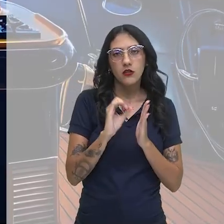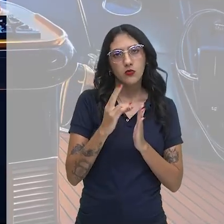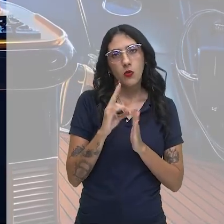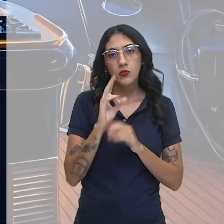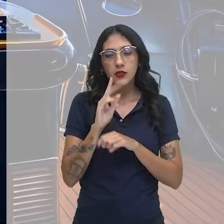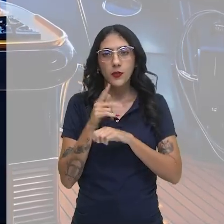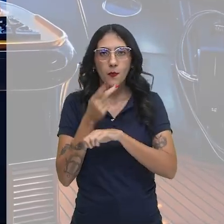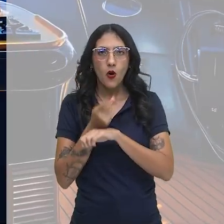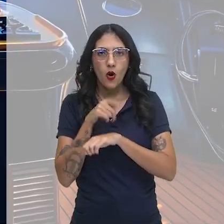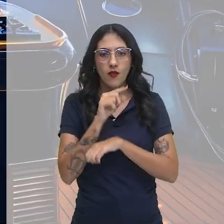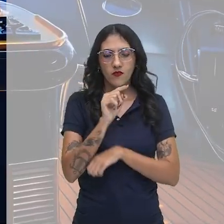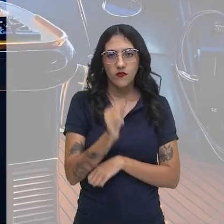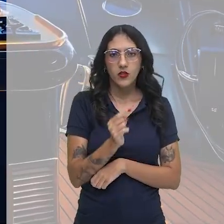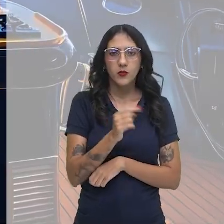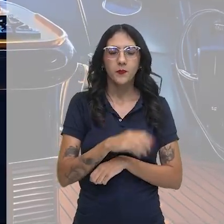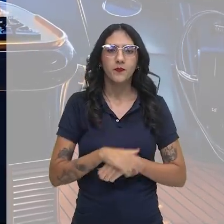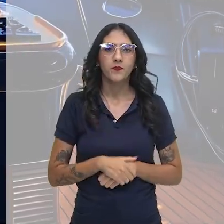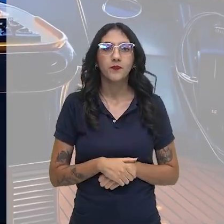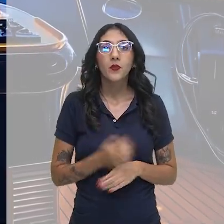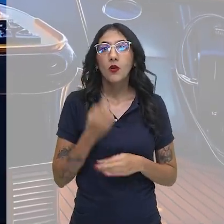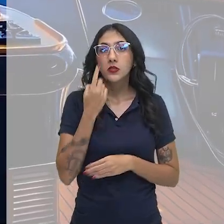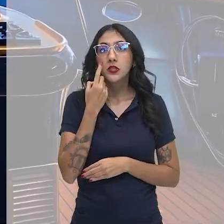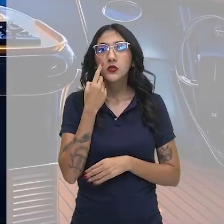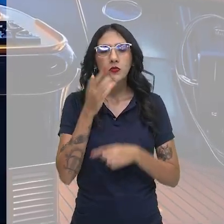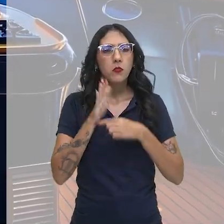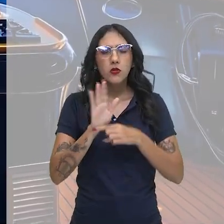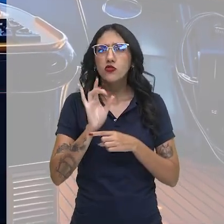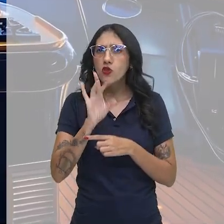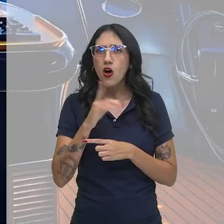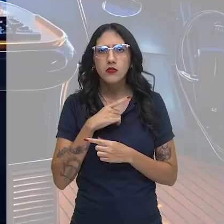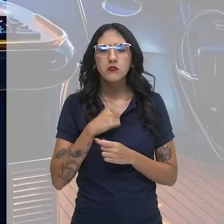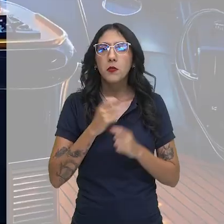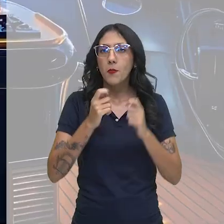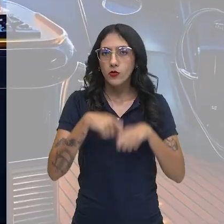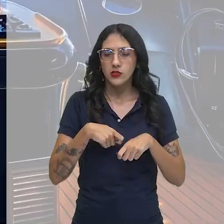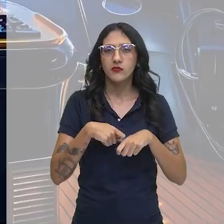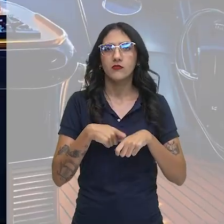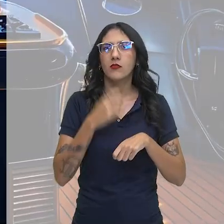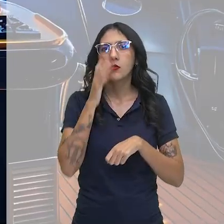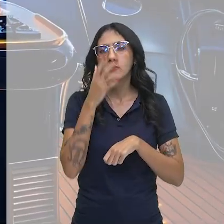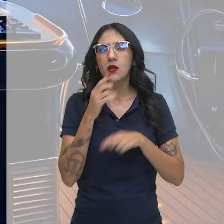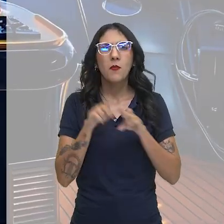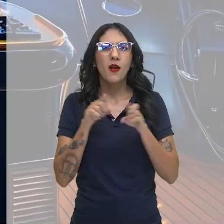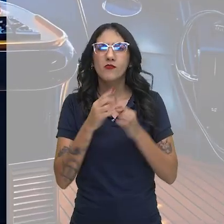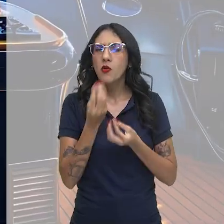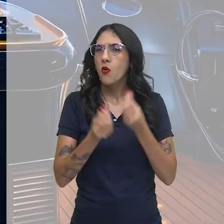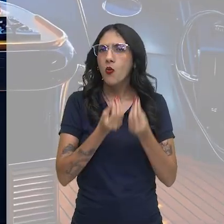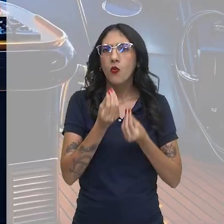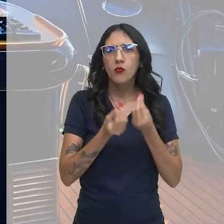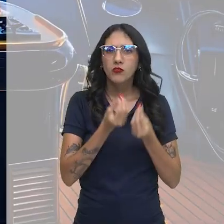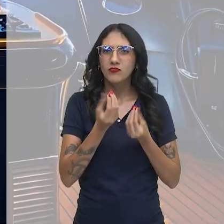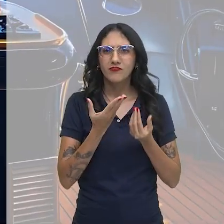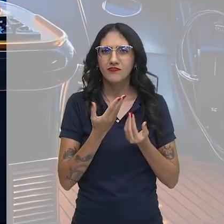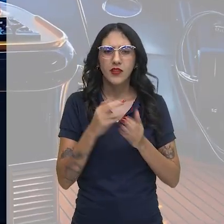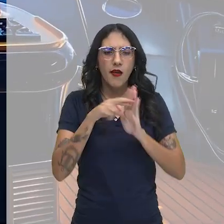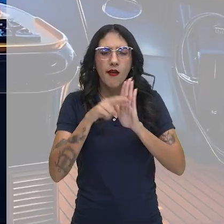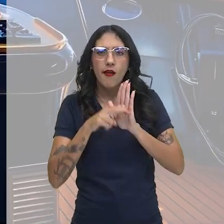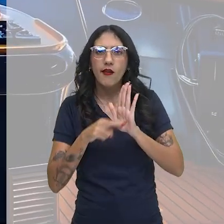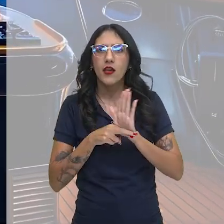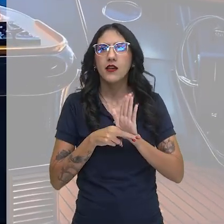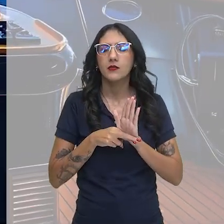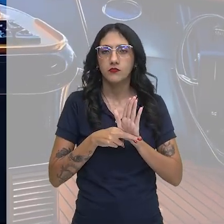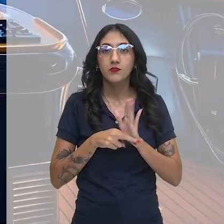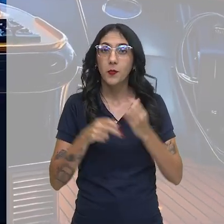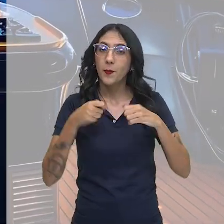que ali a gente só fez mostrar que pode ocorrer, porque para poder fazer o arredondamento, eu